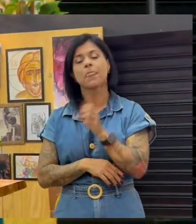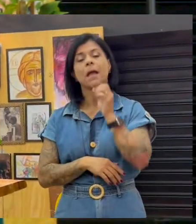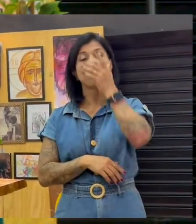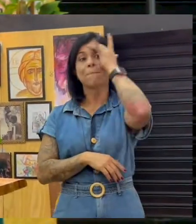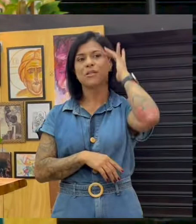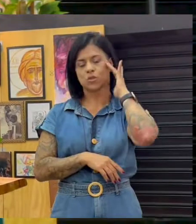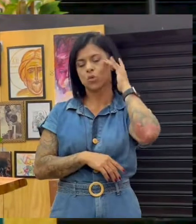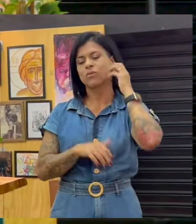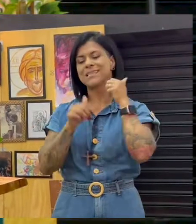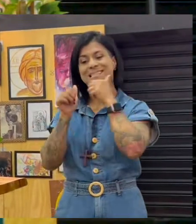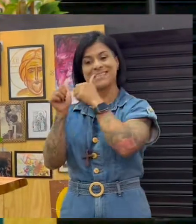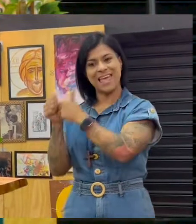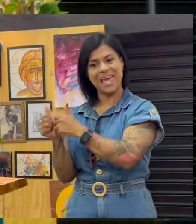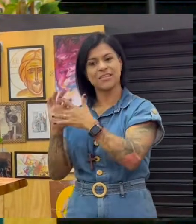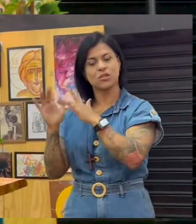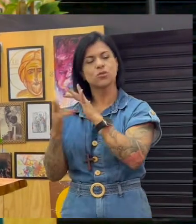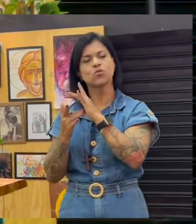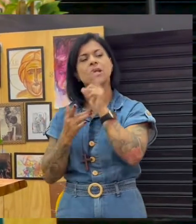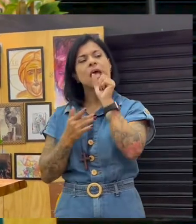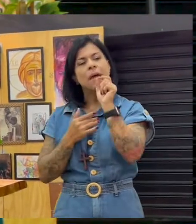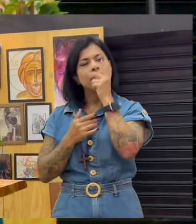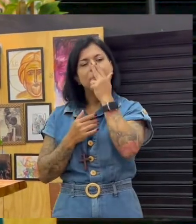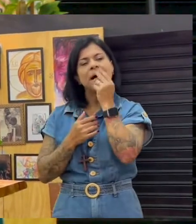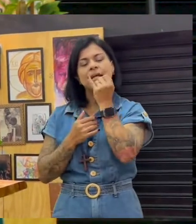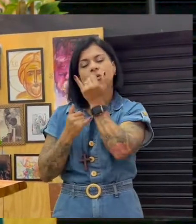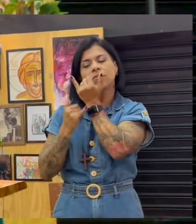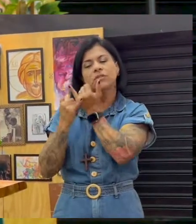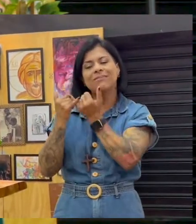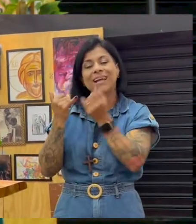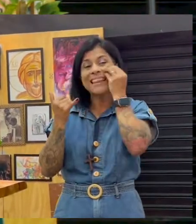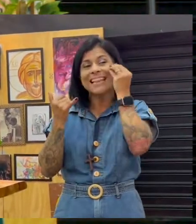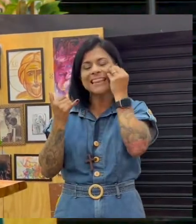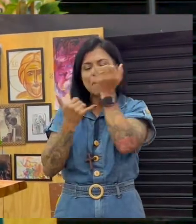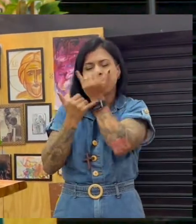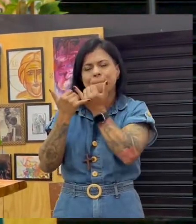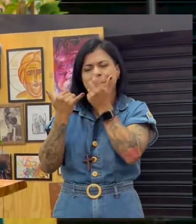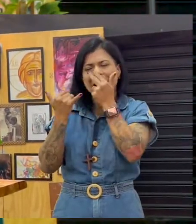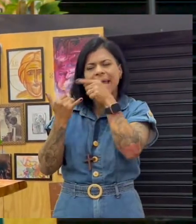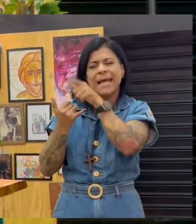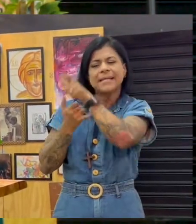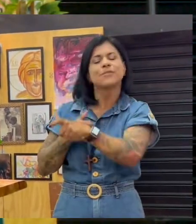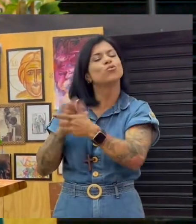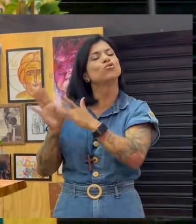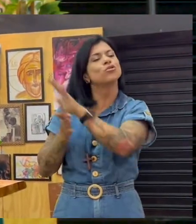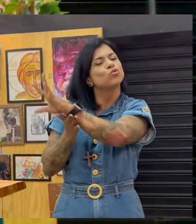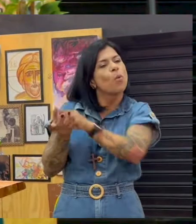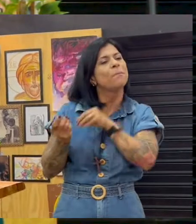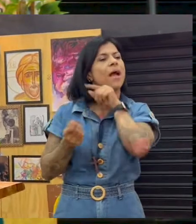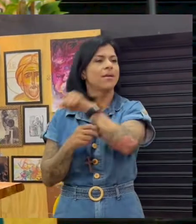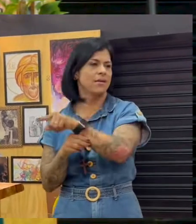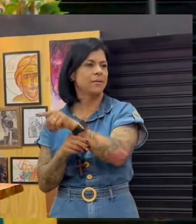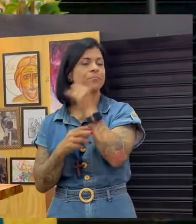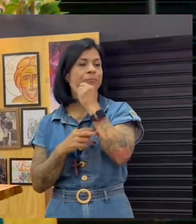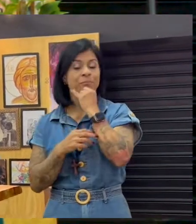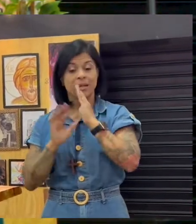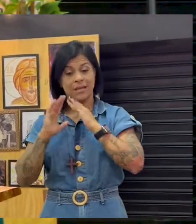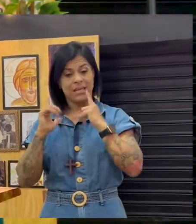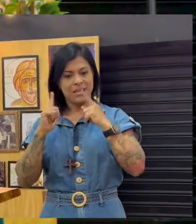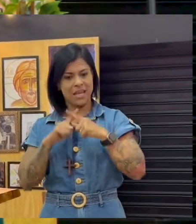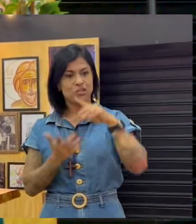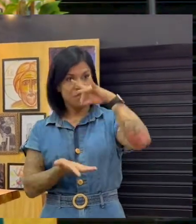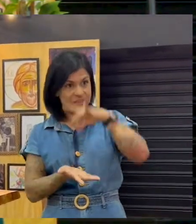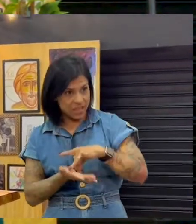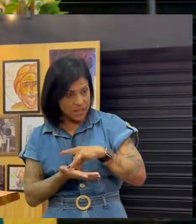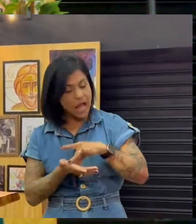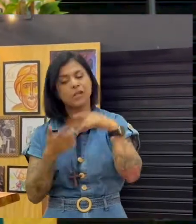Os cristãos são isso, gente. Os cristãos são aquelas pessoas que se parecem com Jesus. estão dedicados a ser cada vez mais